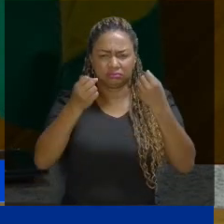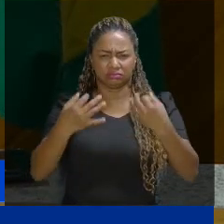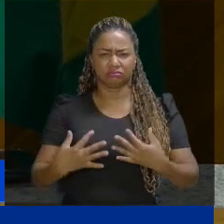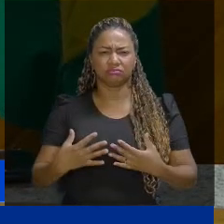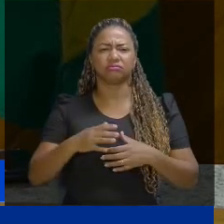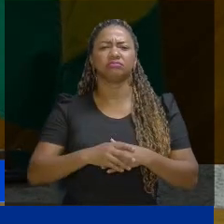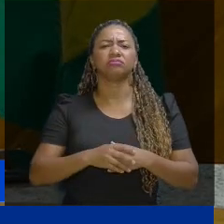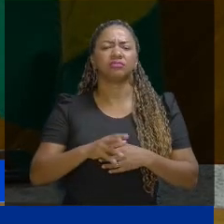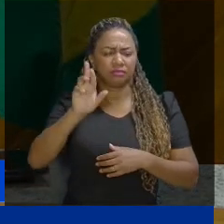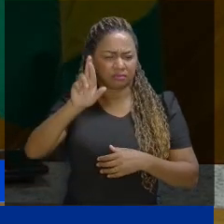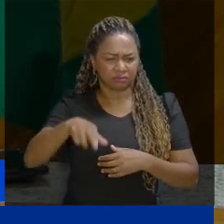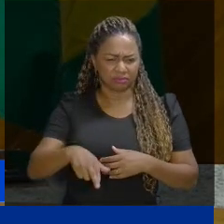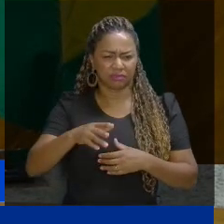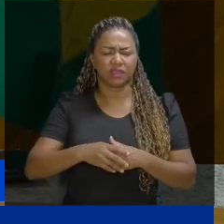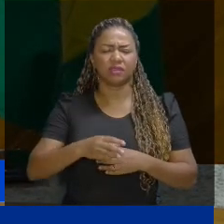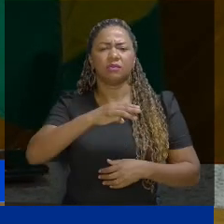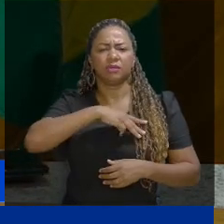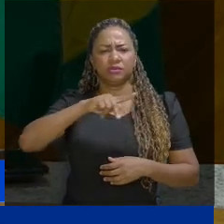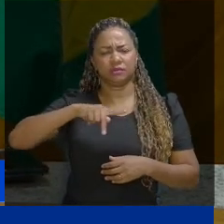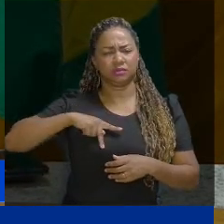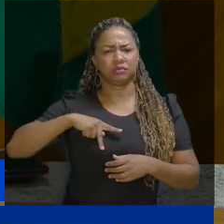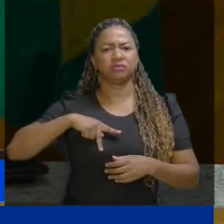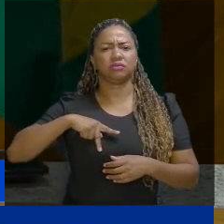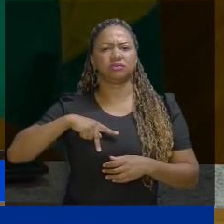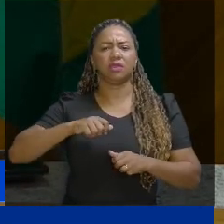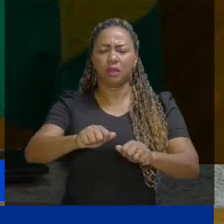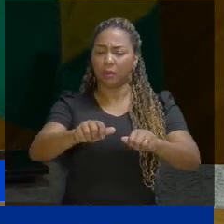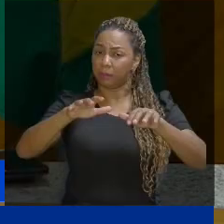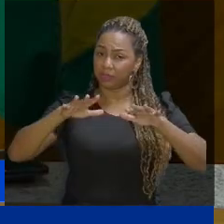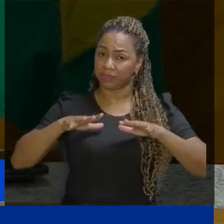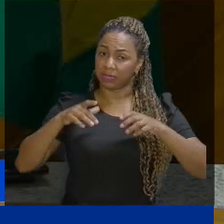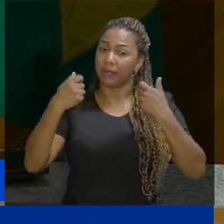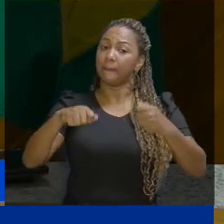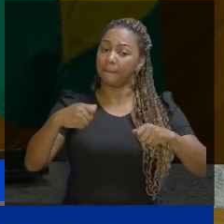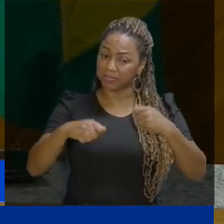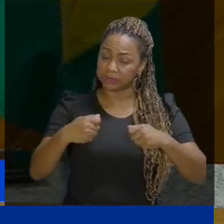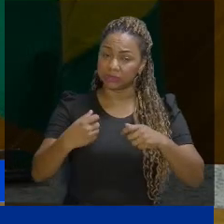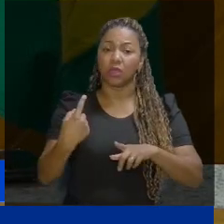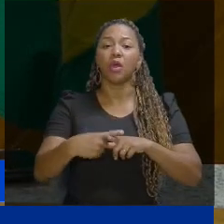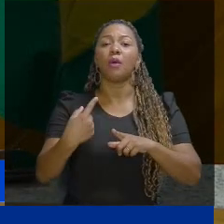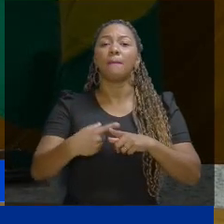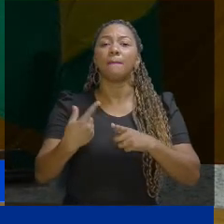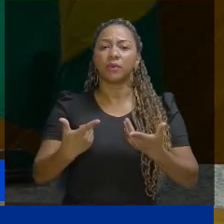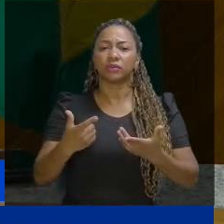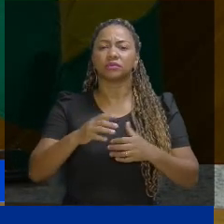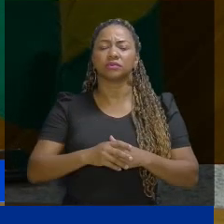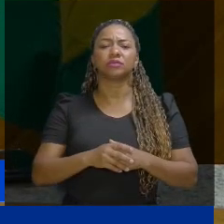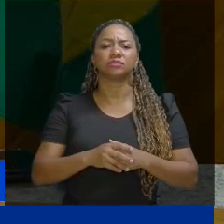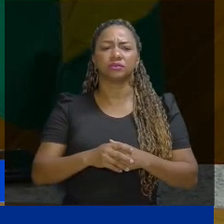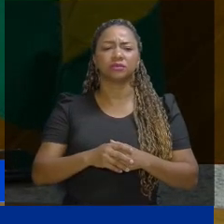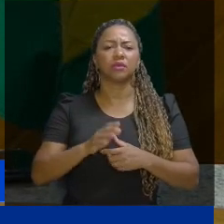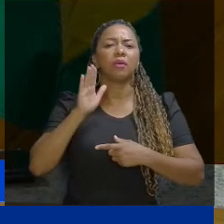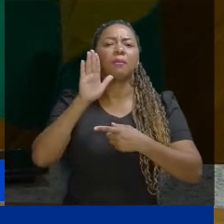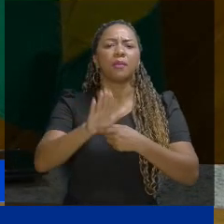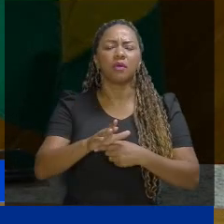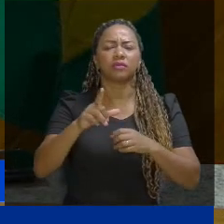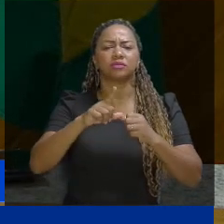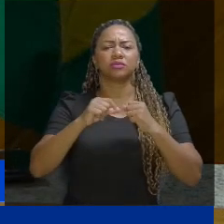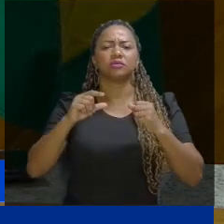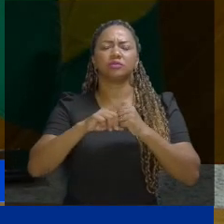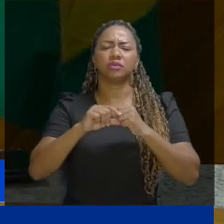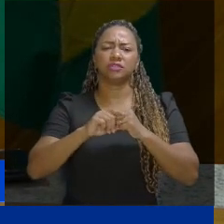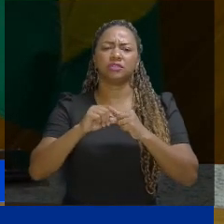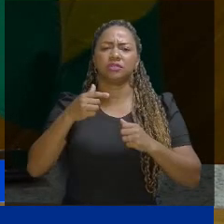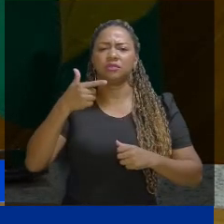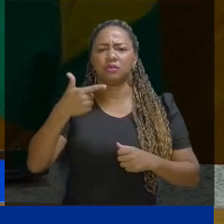suscitada, inclusive nas razões orais do Ministério Público, o plenário precisa enfrentá-la, porque é uma disposição expressa do artigo 489,